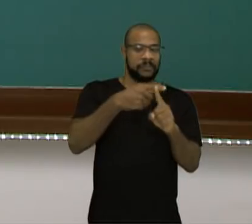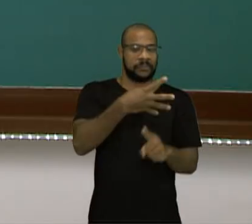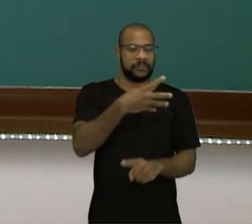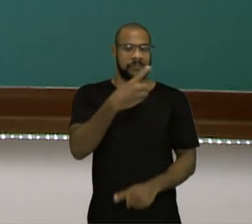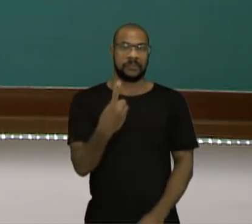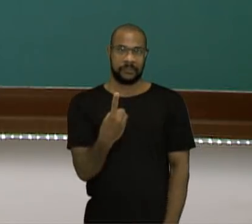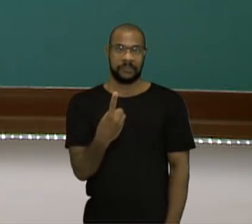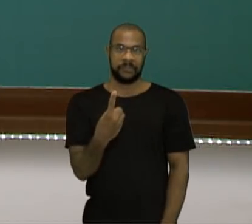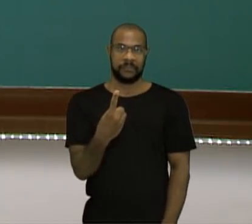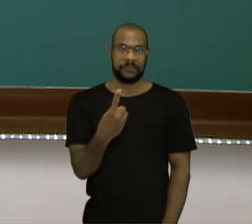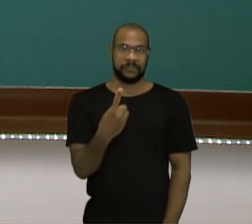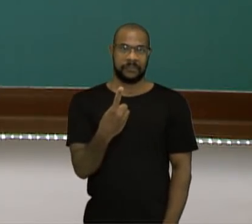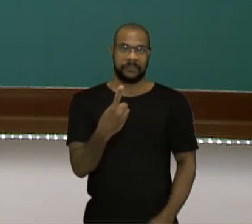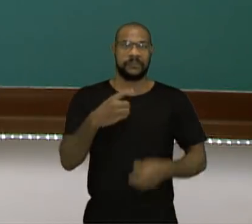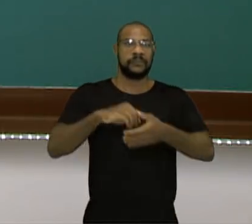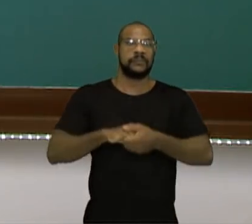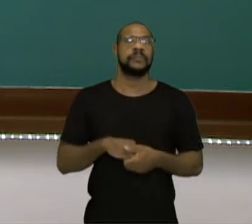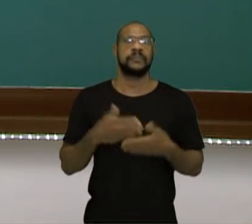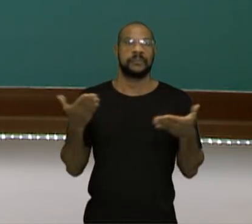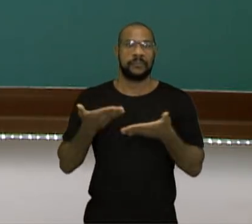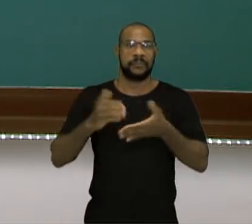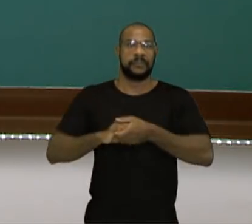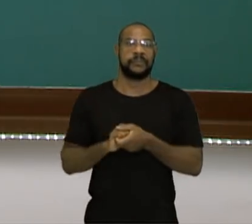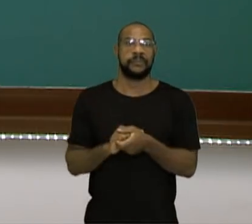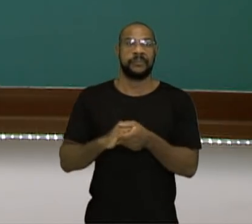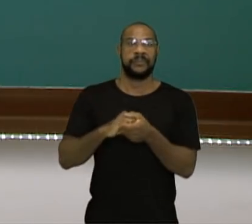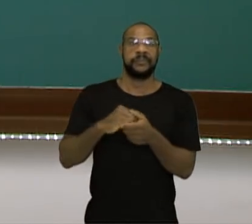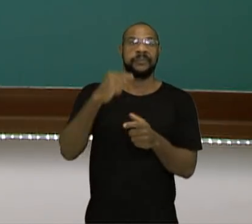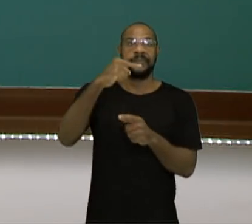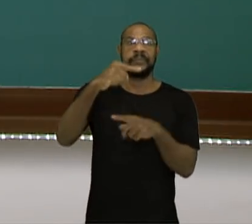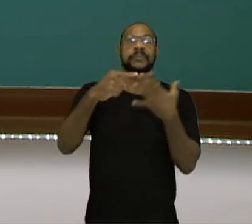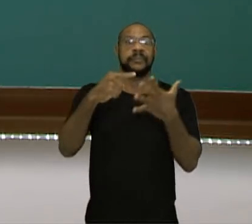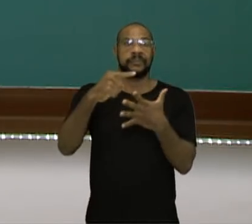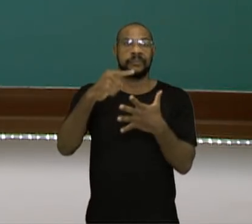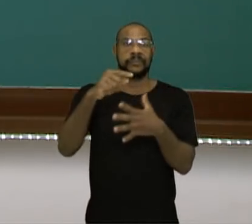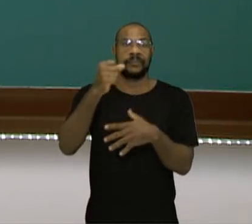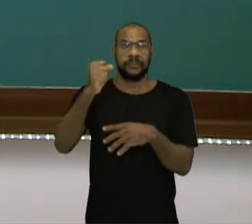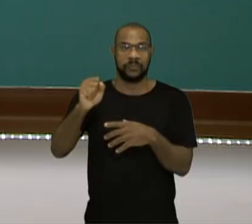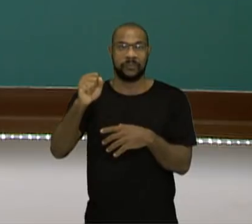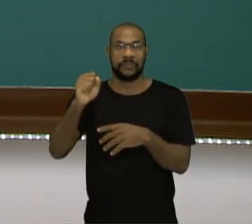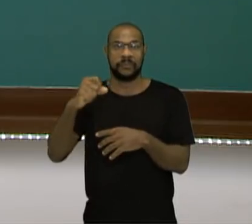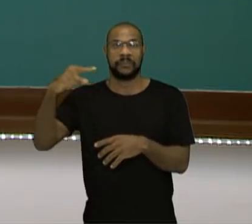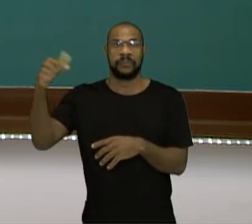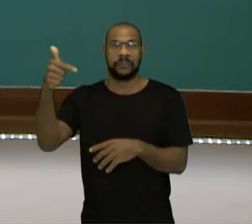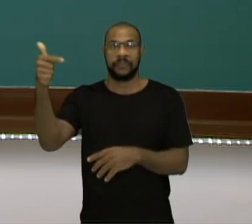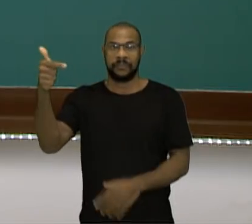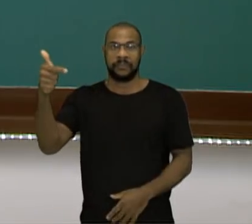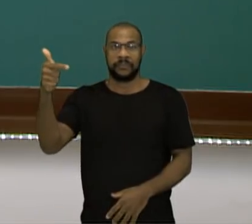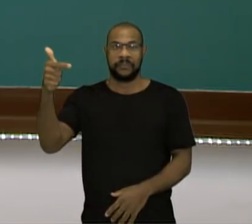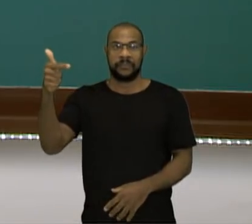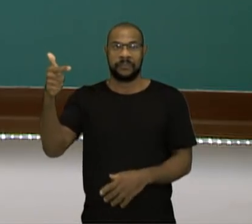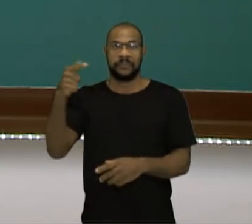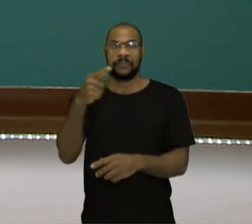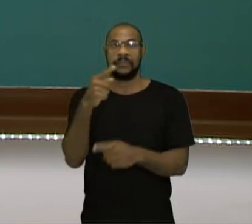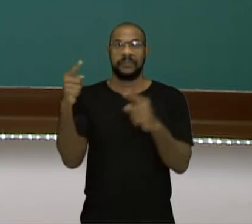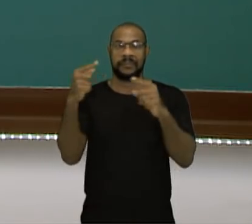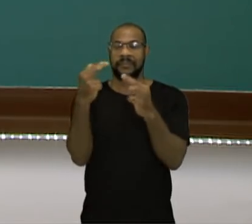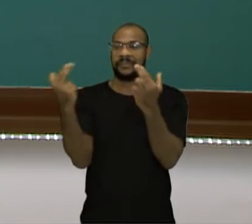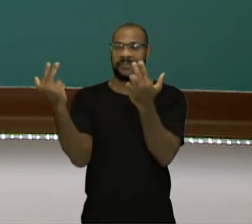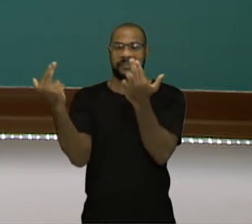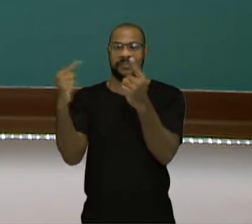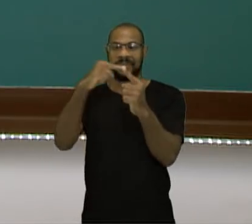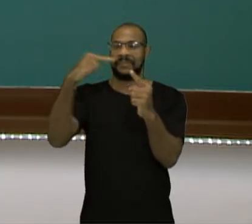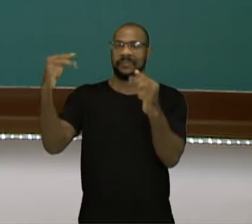mais, porque eu somei números positivos. Agora, de negativo, nós temos o menos 8 e o menos 22. Sinais iguais, então nós